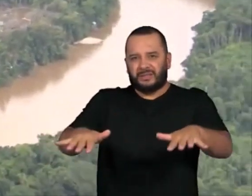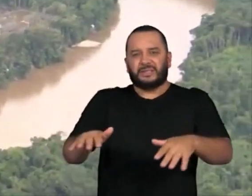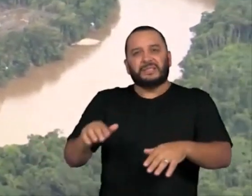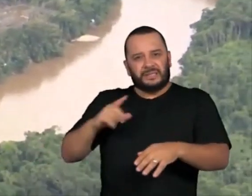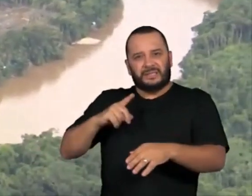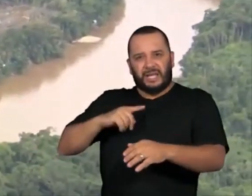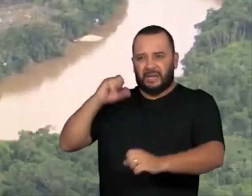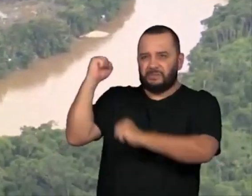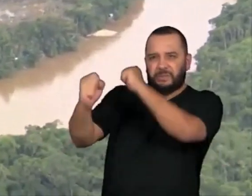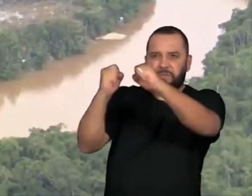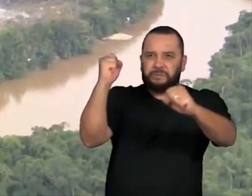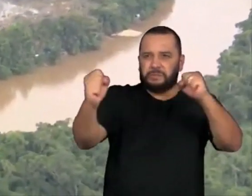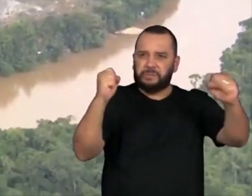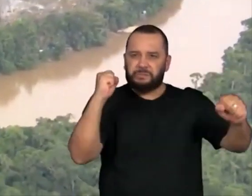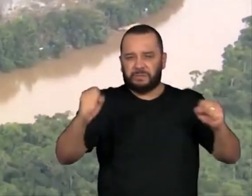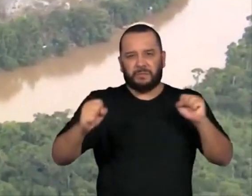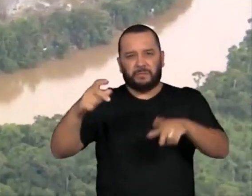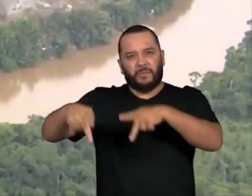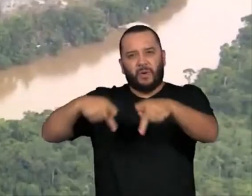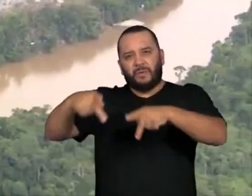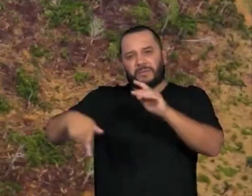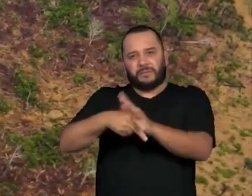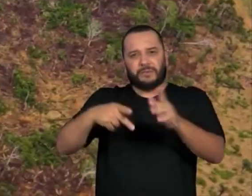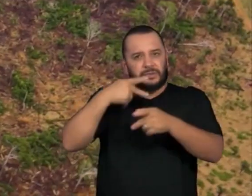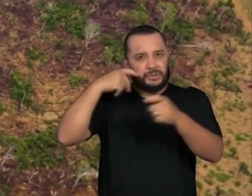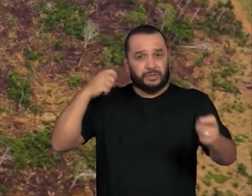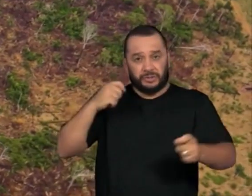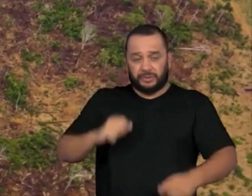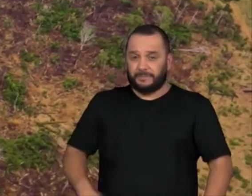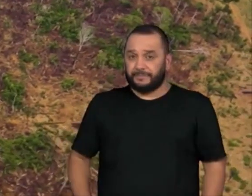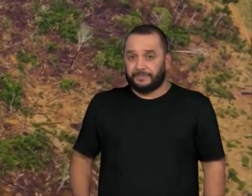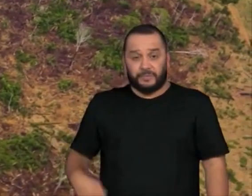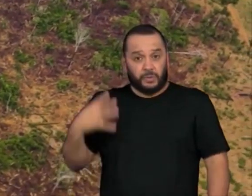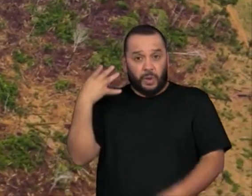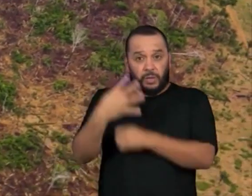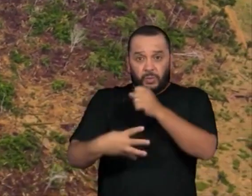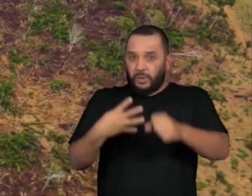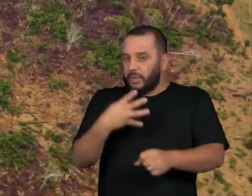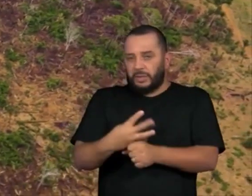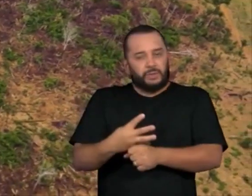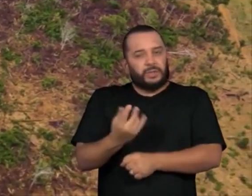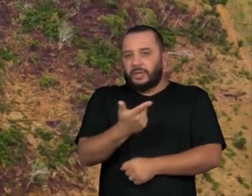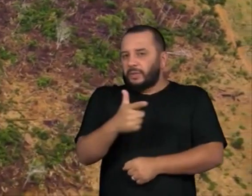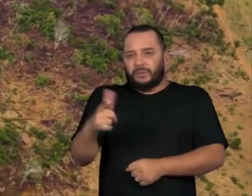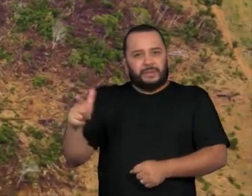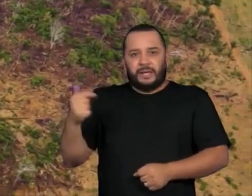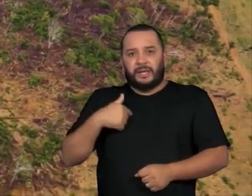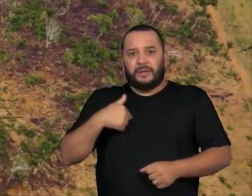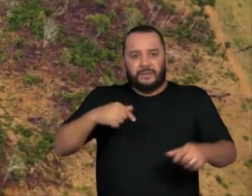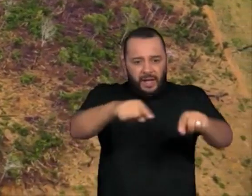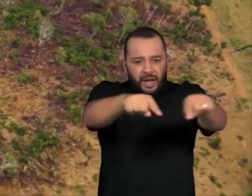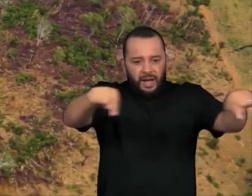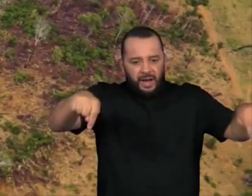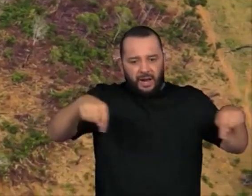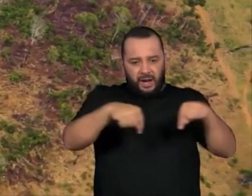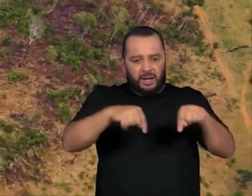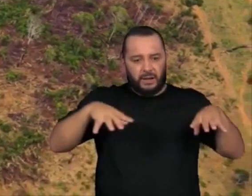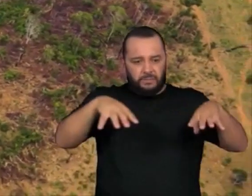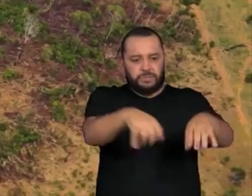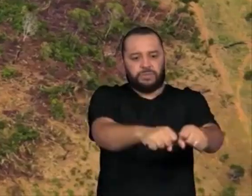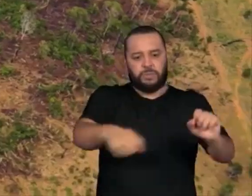assassinatos. Nos últimos 4 anos, não houve demarcação de nenhum centímetro de